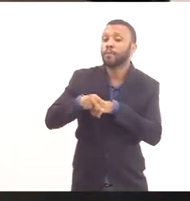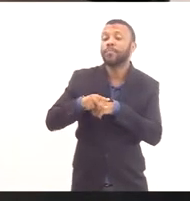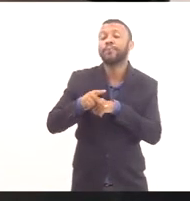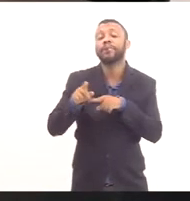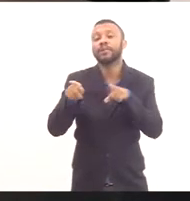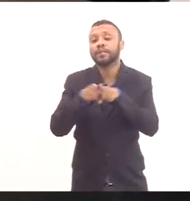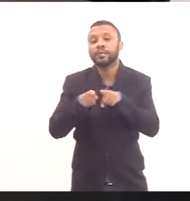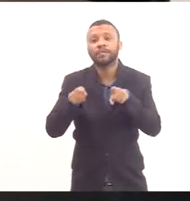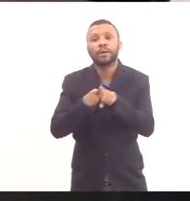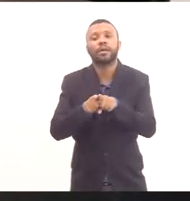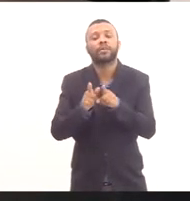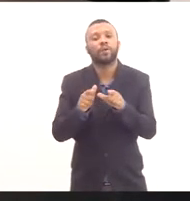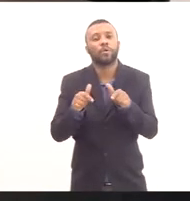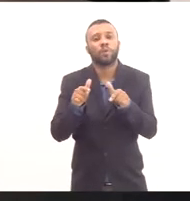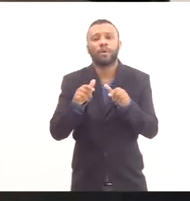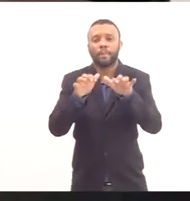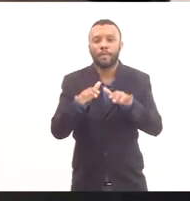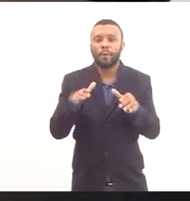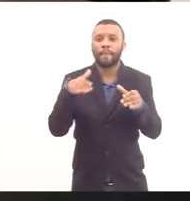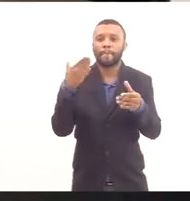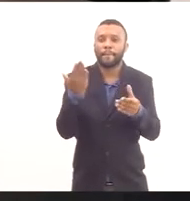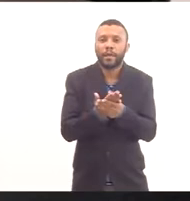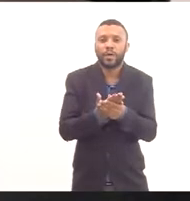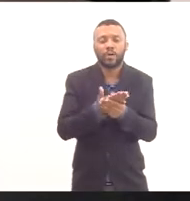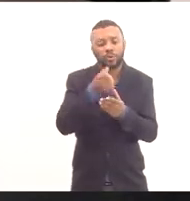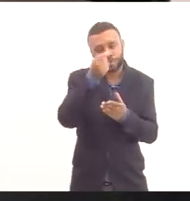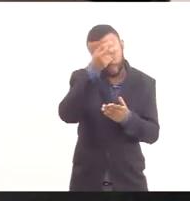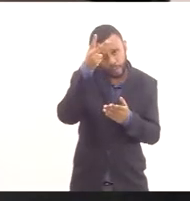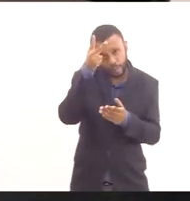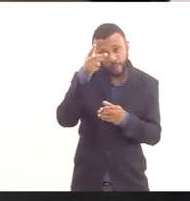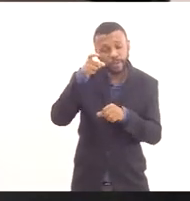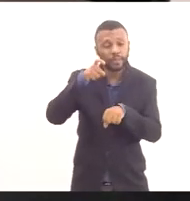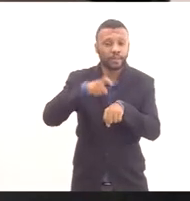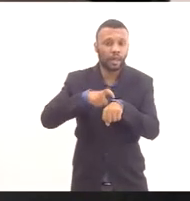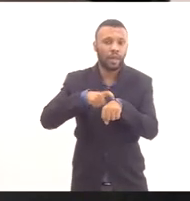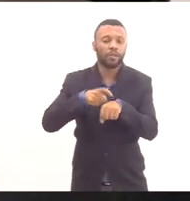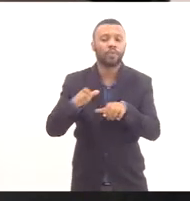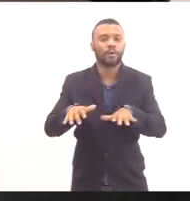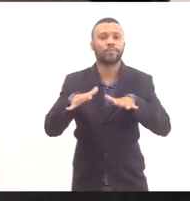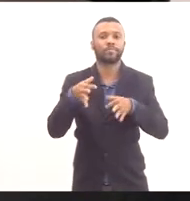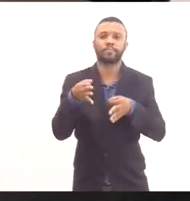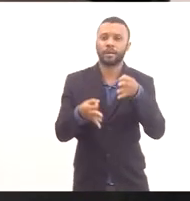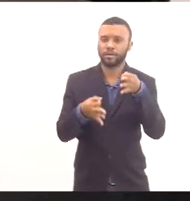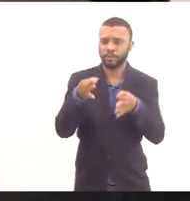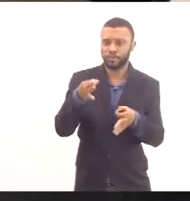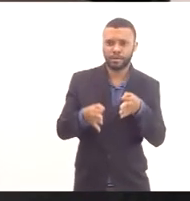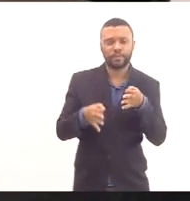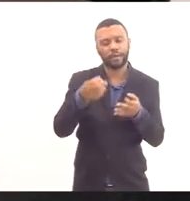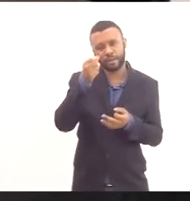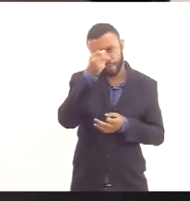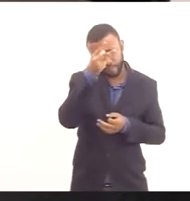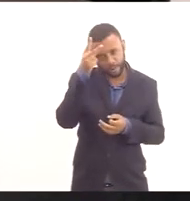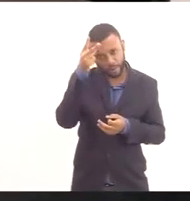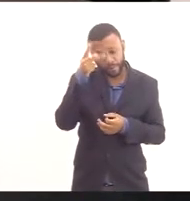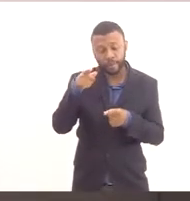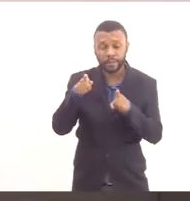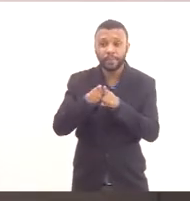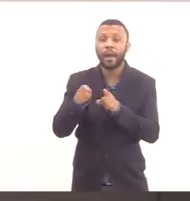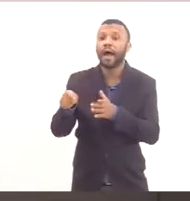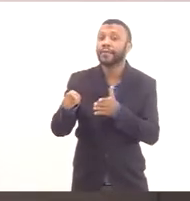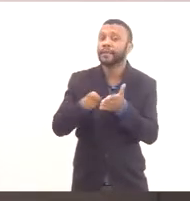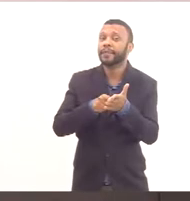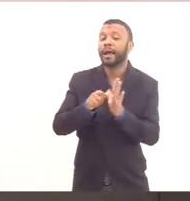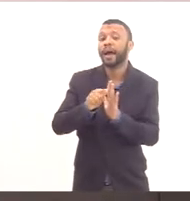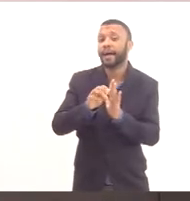tendo feito a representação do município numa audiência perante a justiça de Petrópolis inclusive assinando